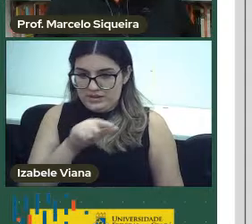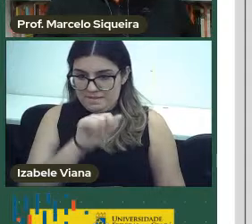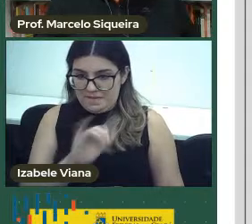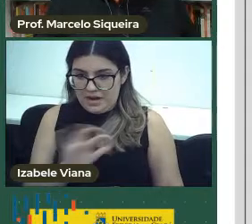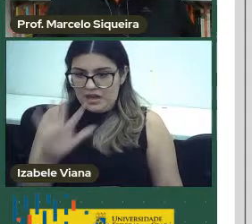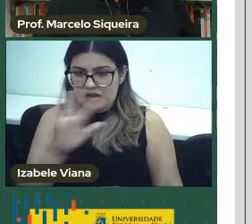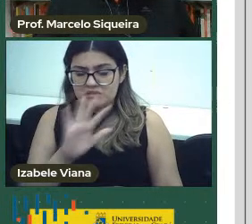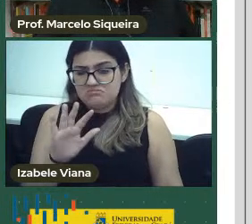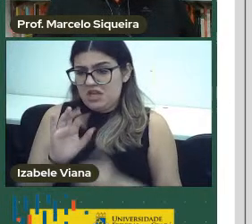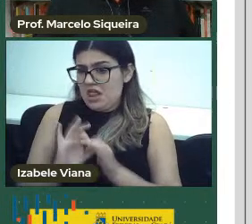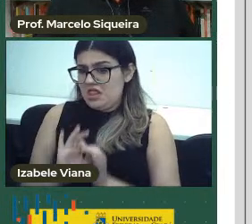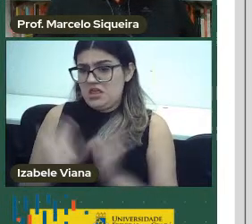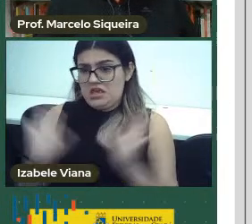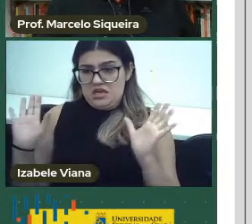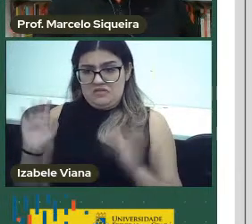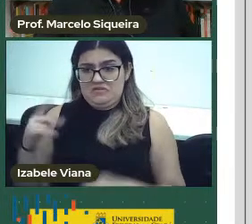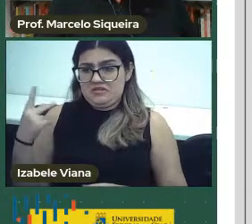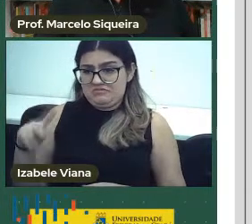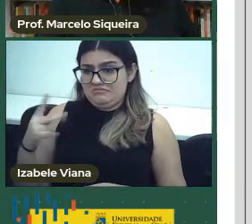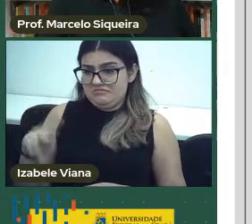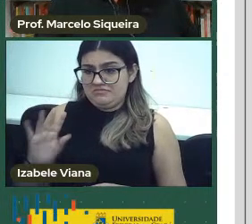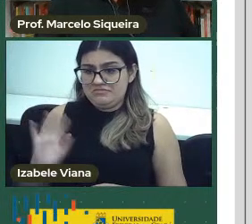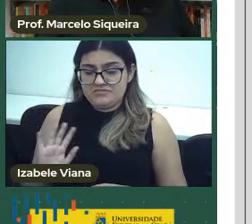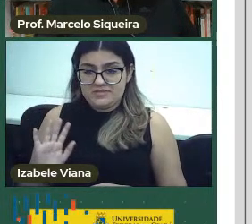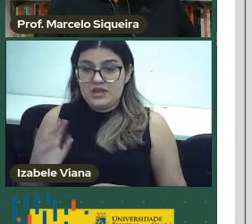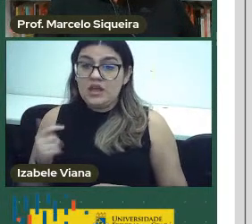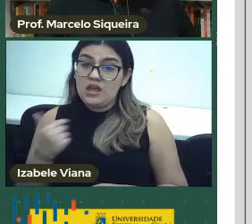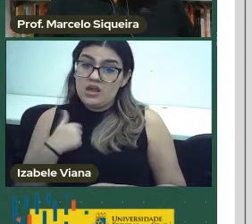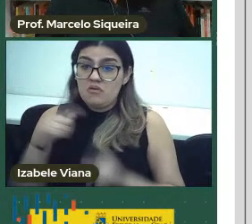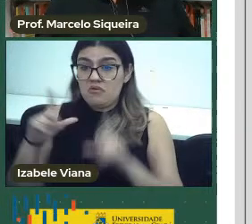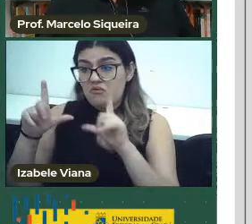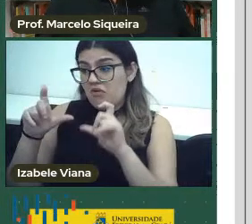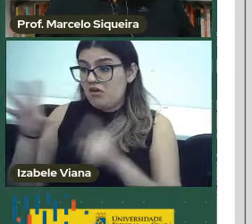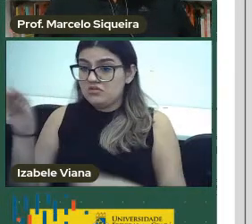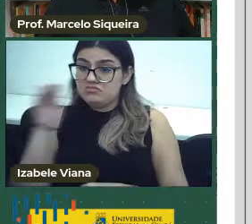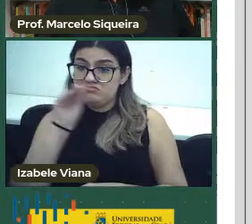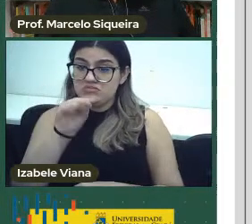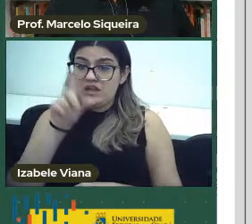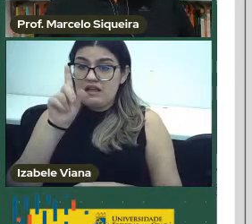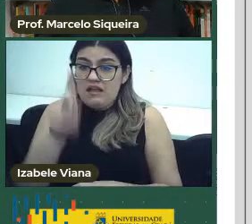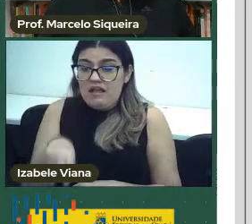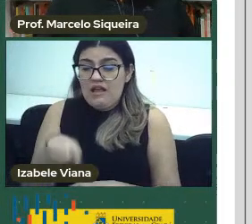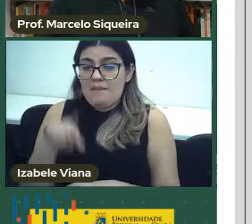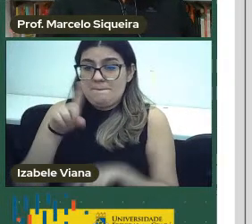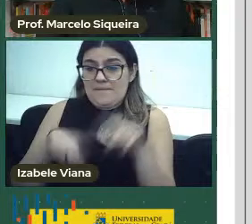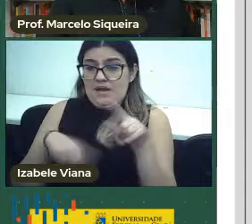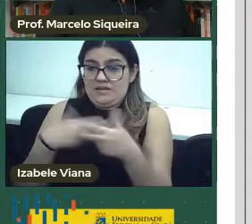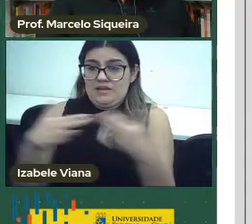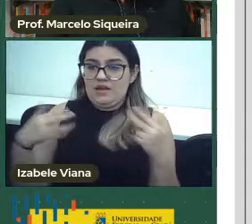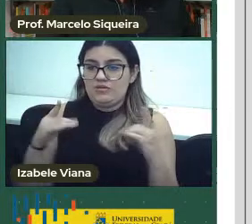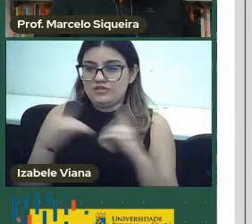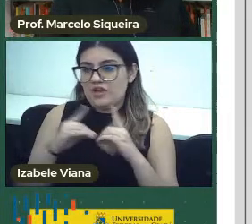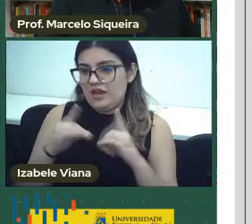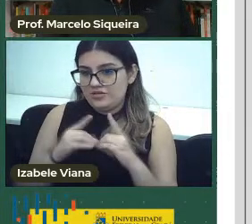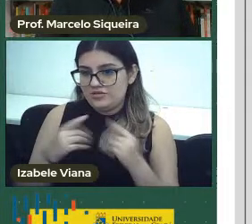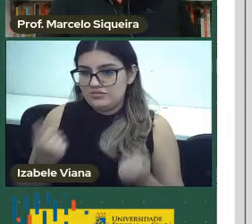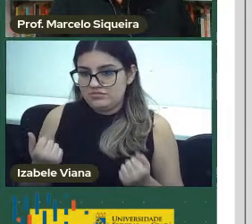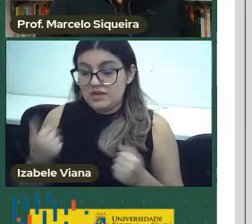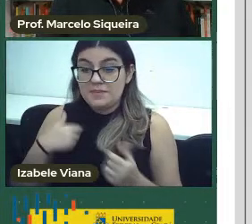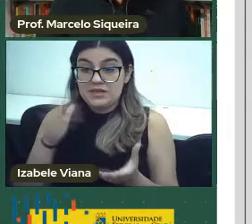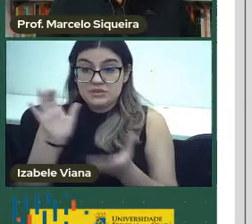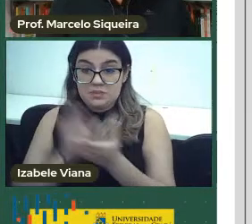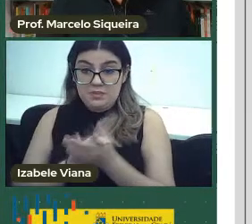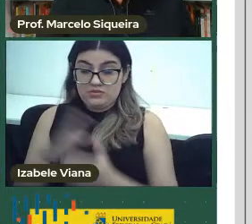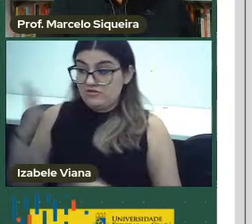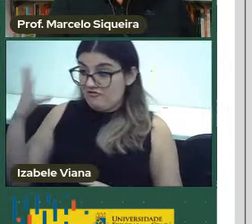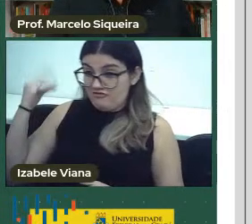ser qualquer um, né? Eu estou usando essa foto como um material didático, né? Quando a minha esposa tirou essa foto, não foi